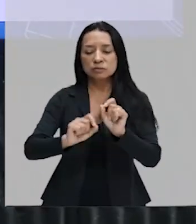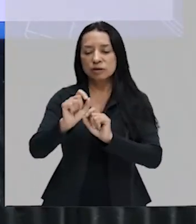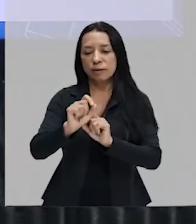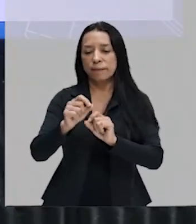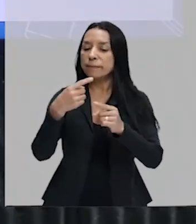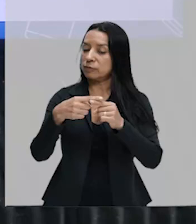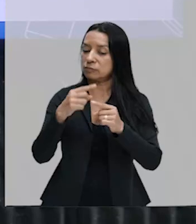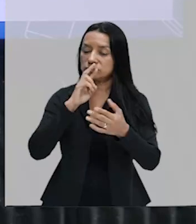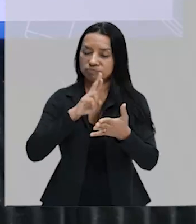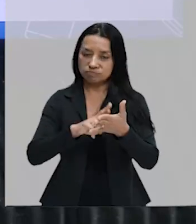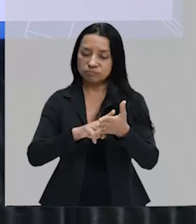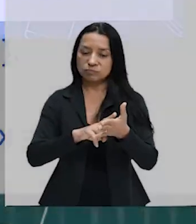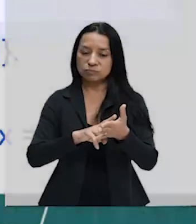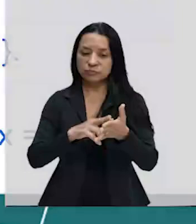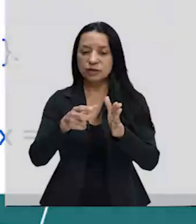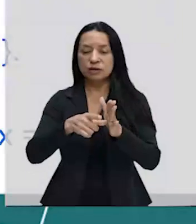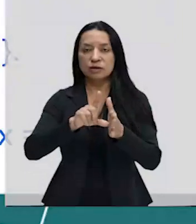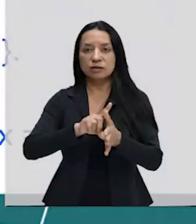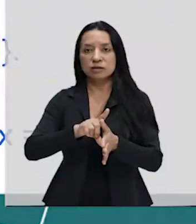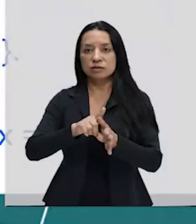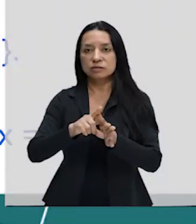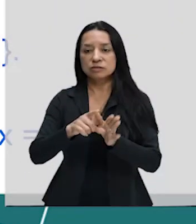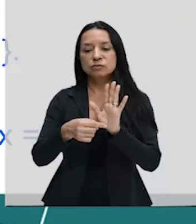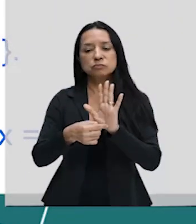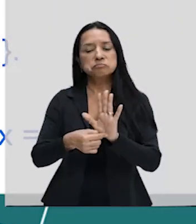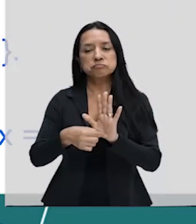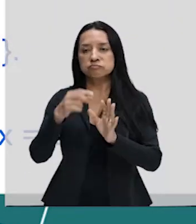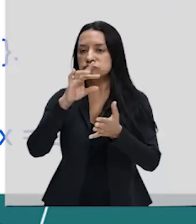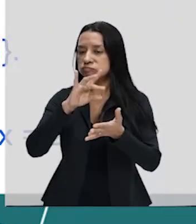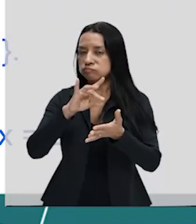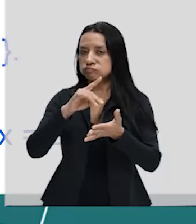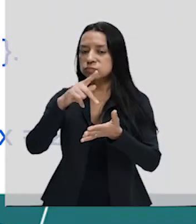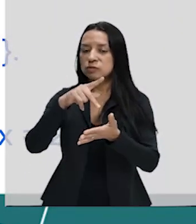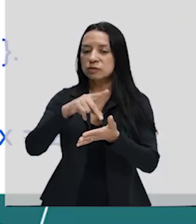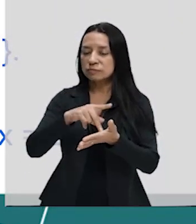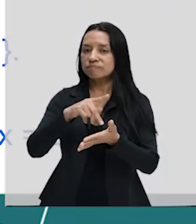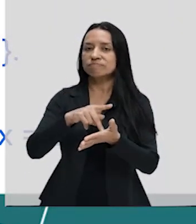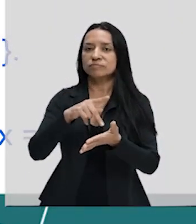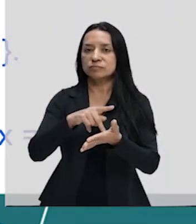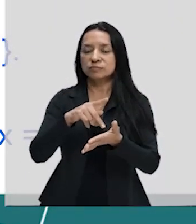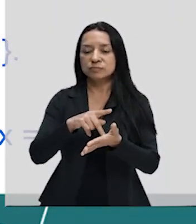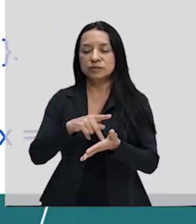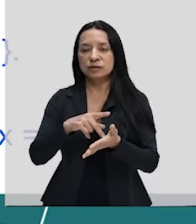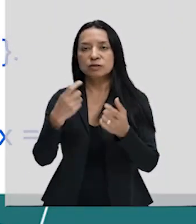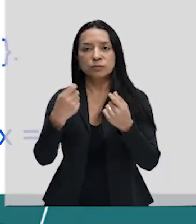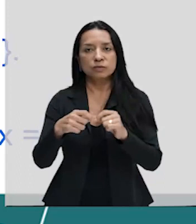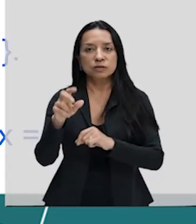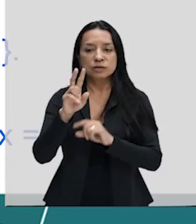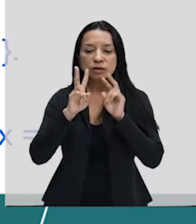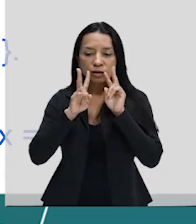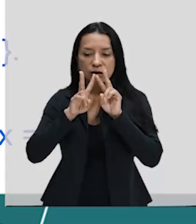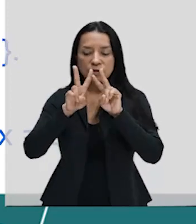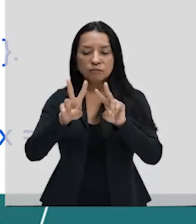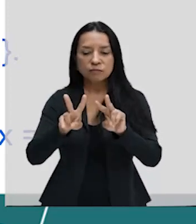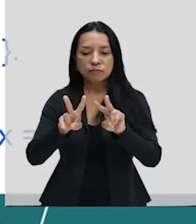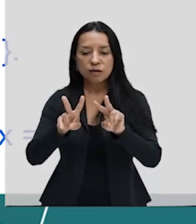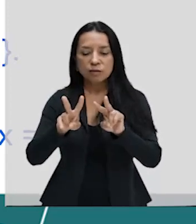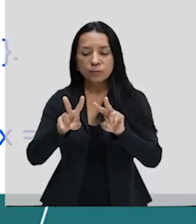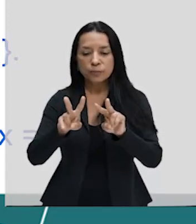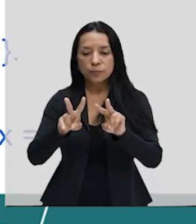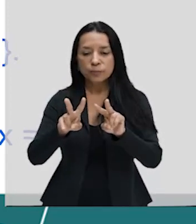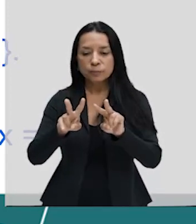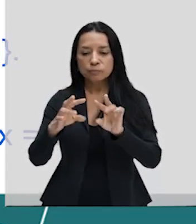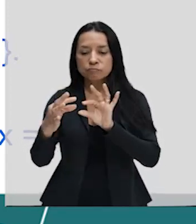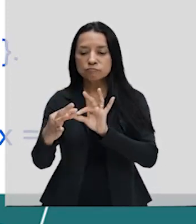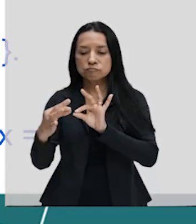precisa resolver, tá? Antes de dizer que é verdade, eu necessariamente vou precisar olhar para essa sentença